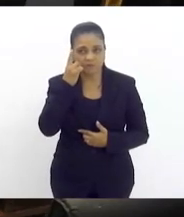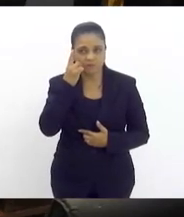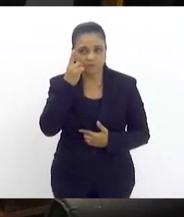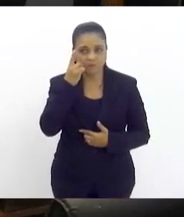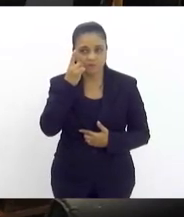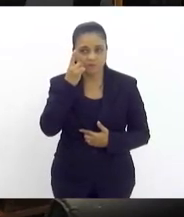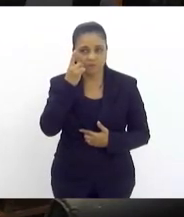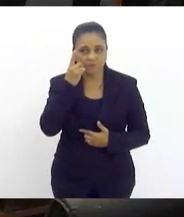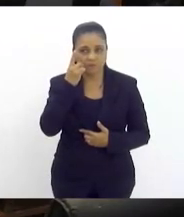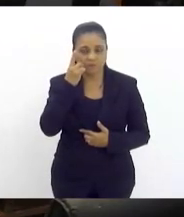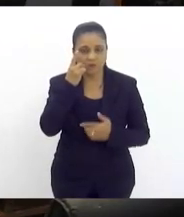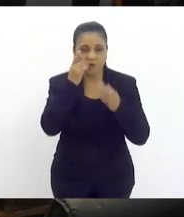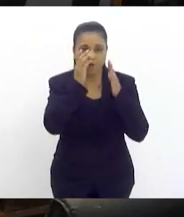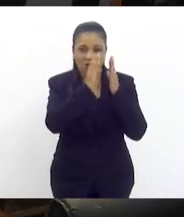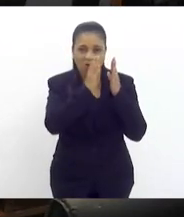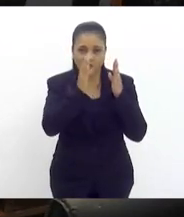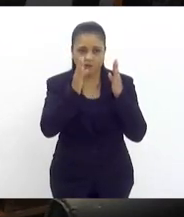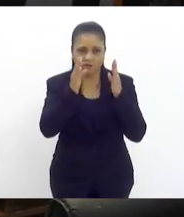Agora eu percebi que a...